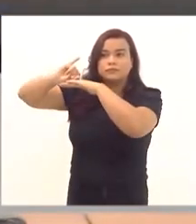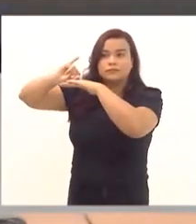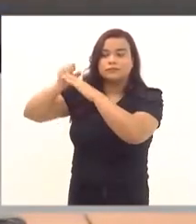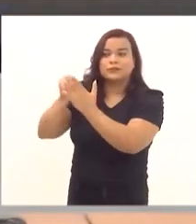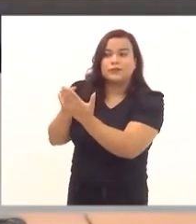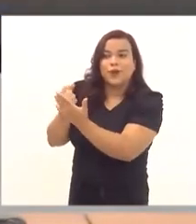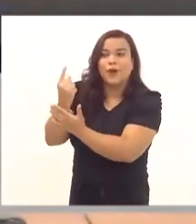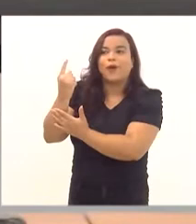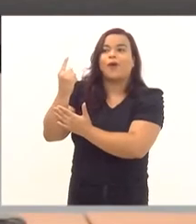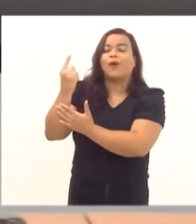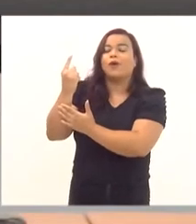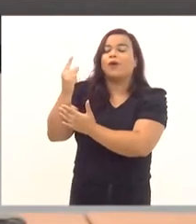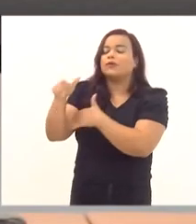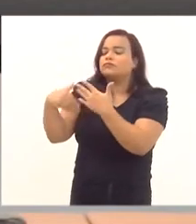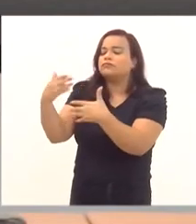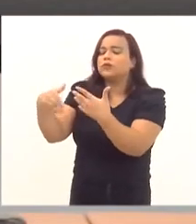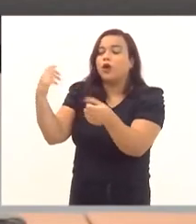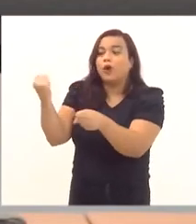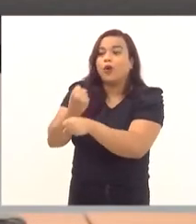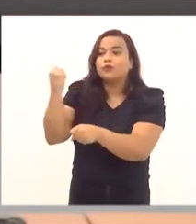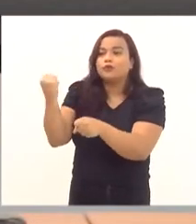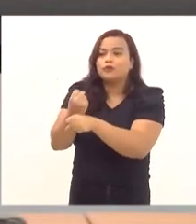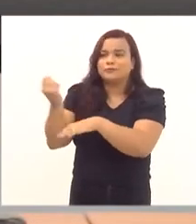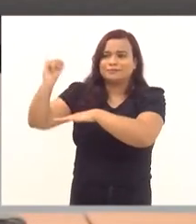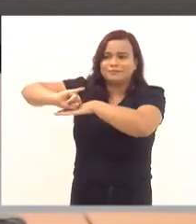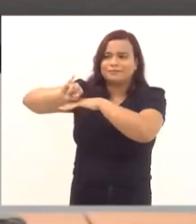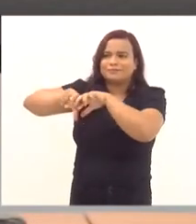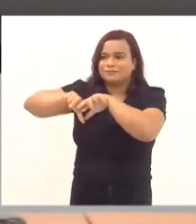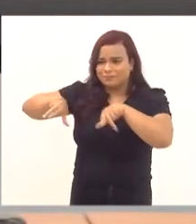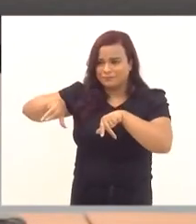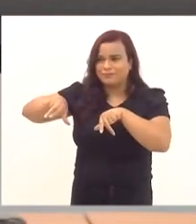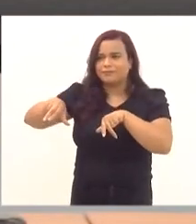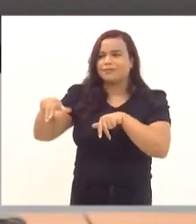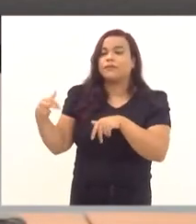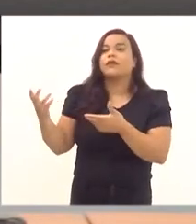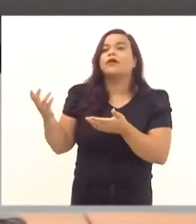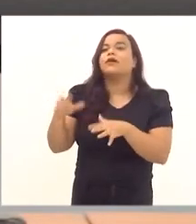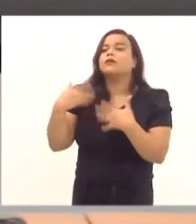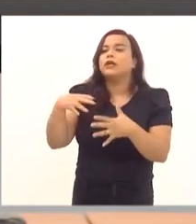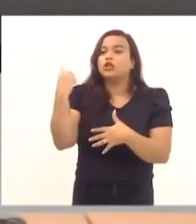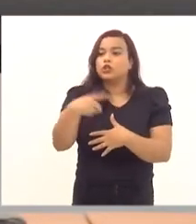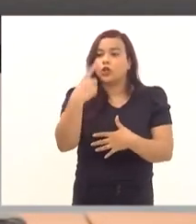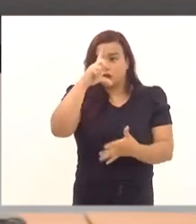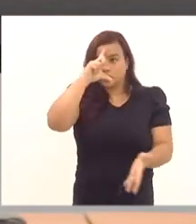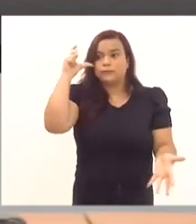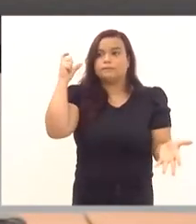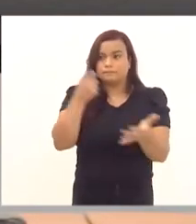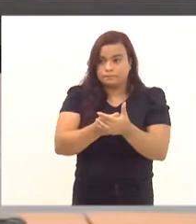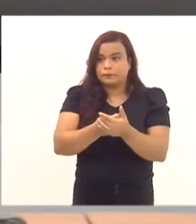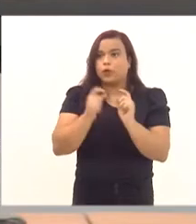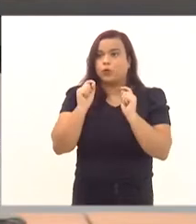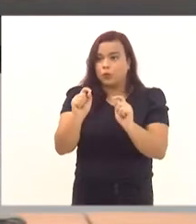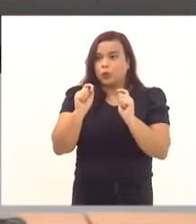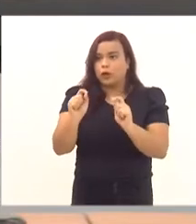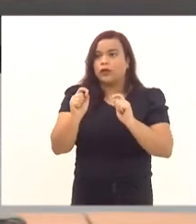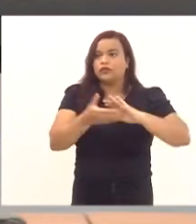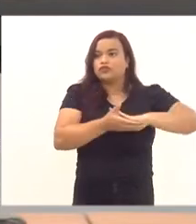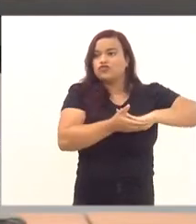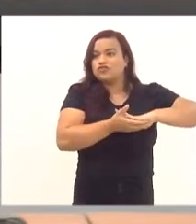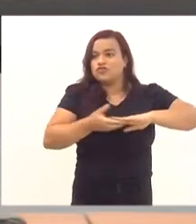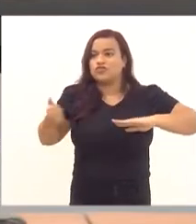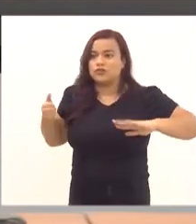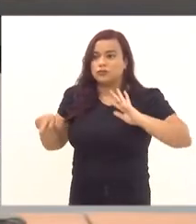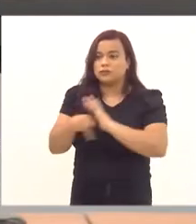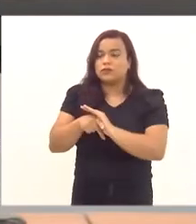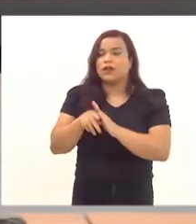partir dali um novo Espigão E ali a gente conseguiu desencadear a tese da desapropriação Federal do